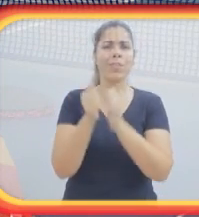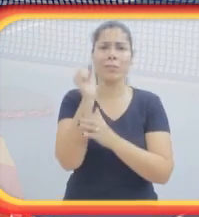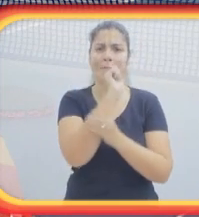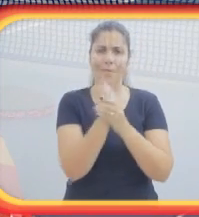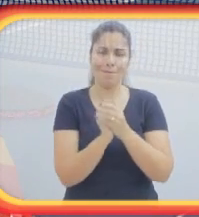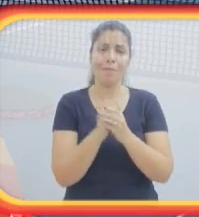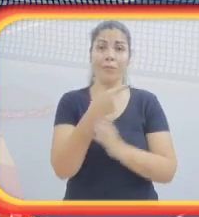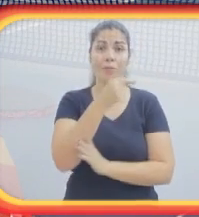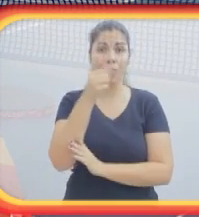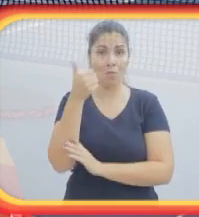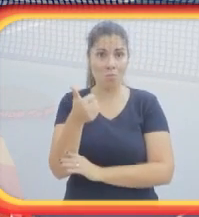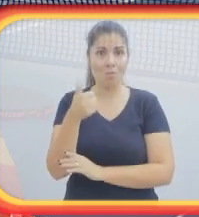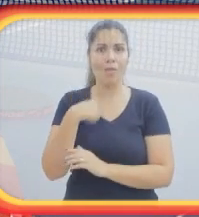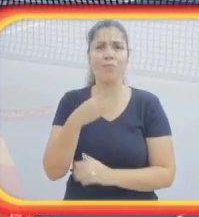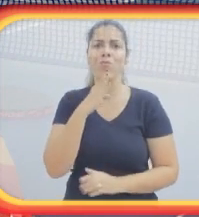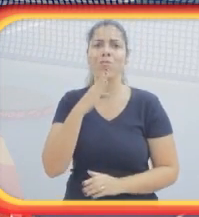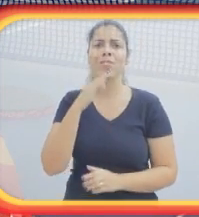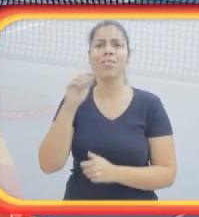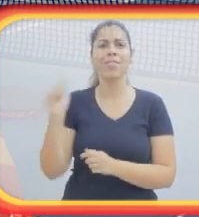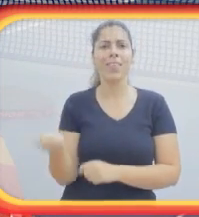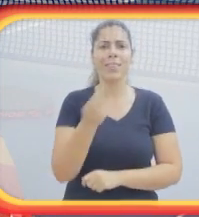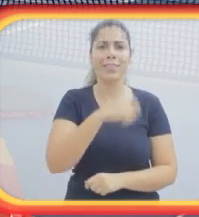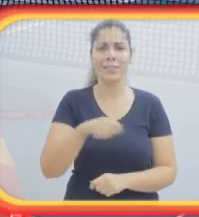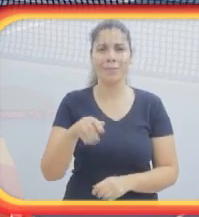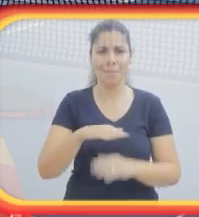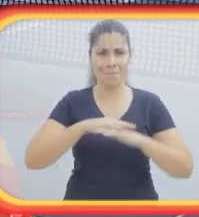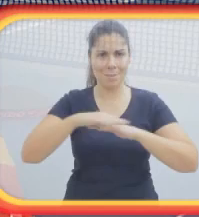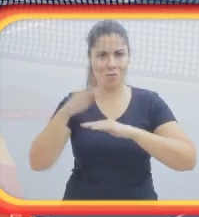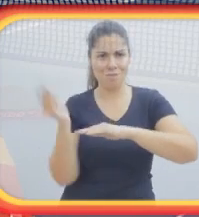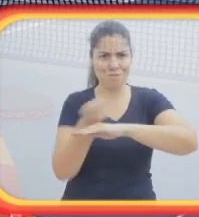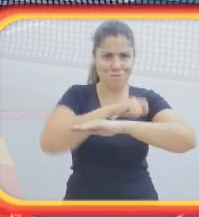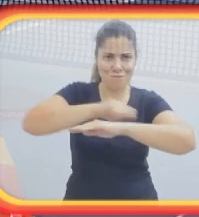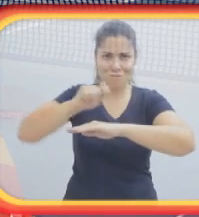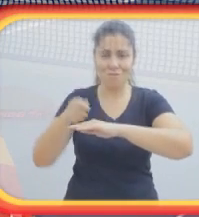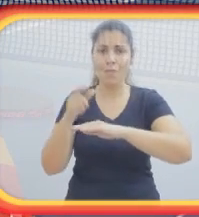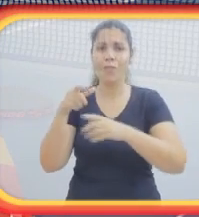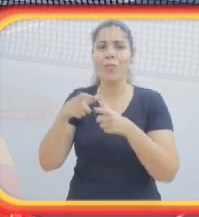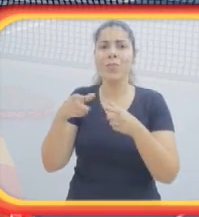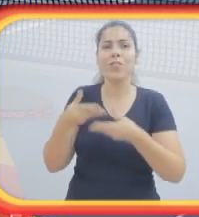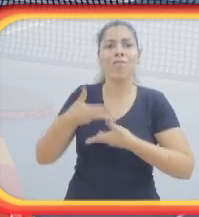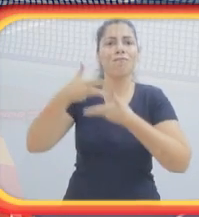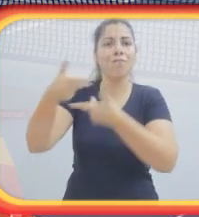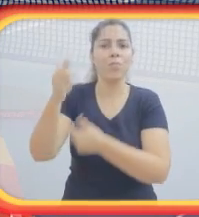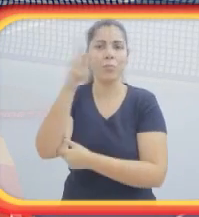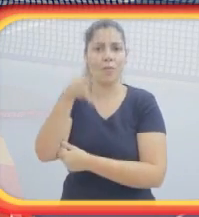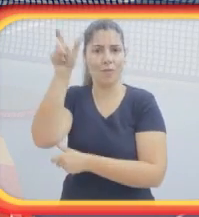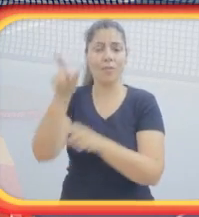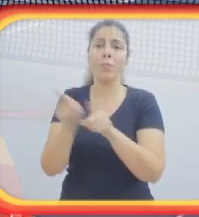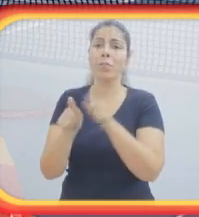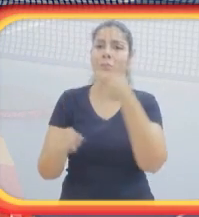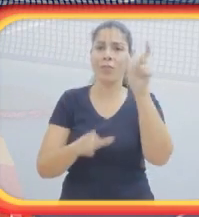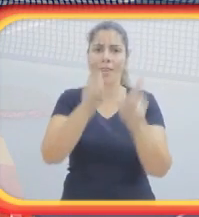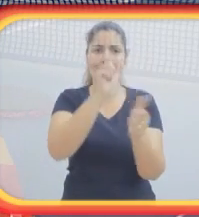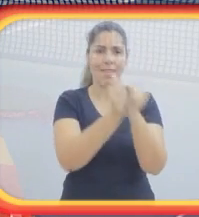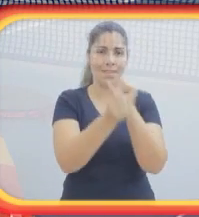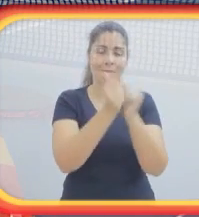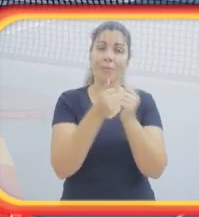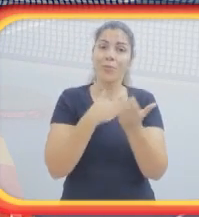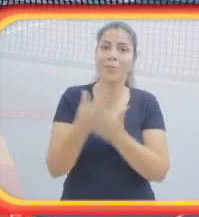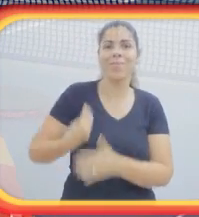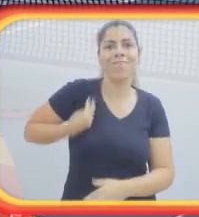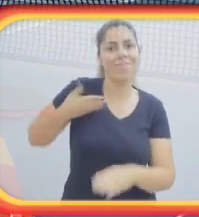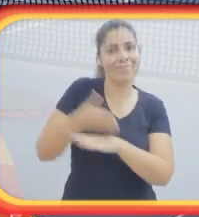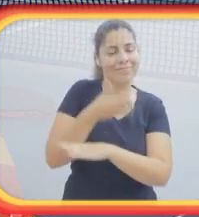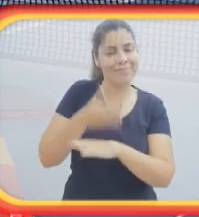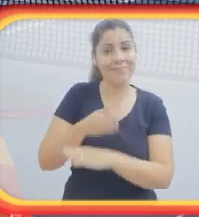de 99 a 2001 eu fui atleta do basquete. Em 2001 eu conheci o tênis de mesa. E através de convite